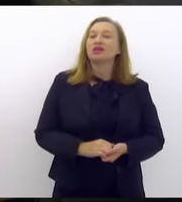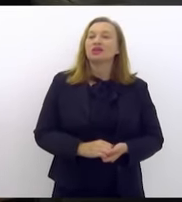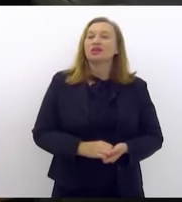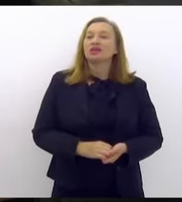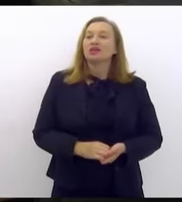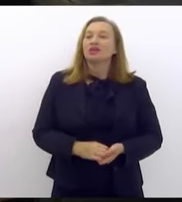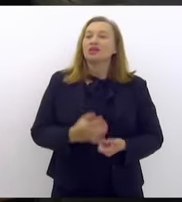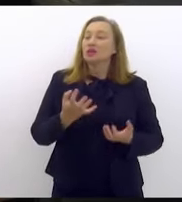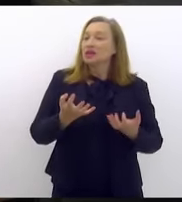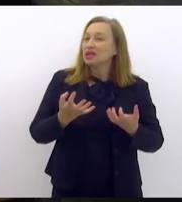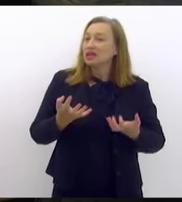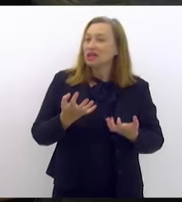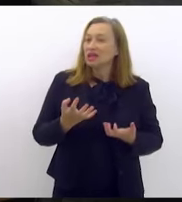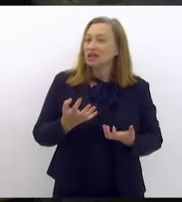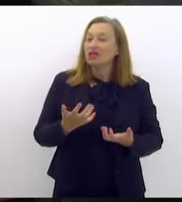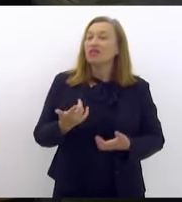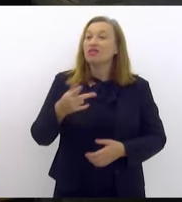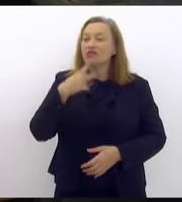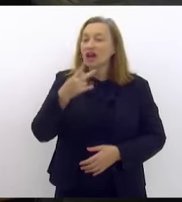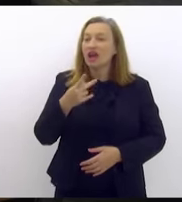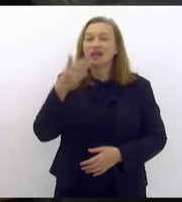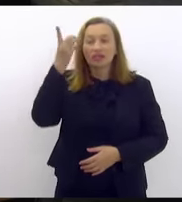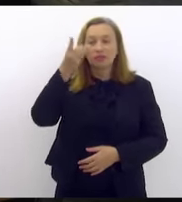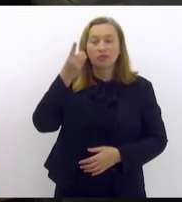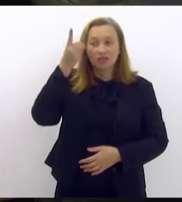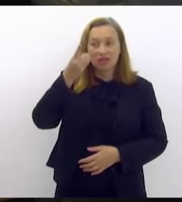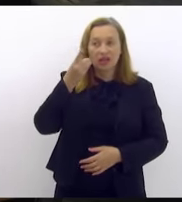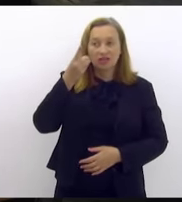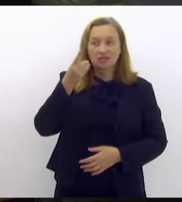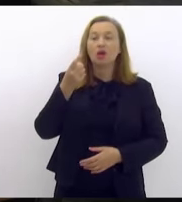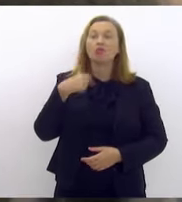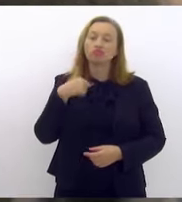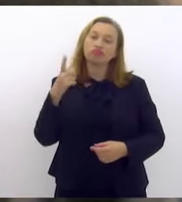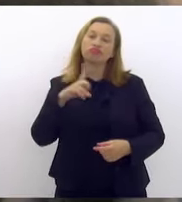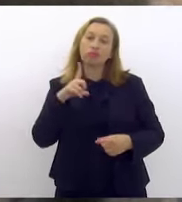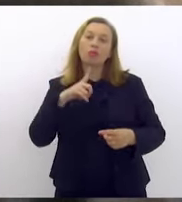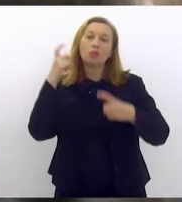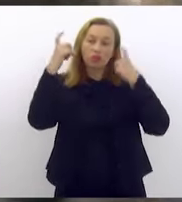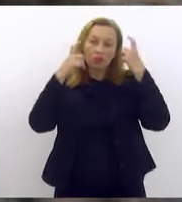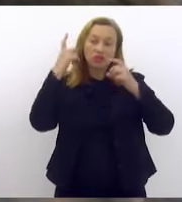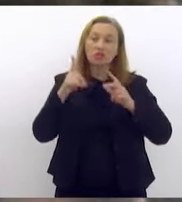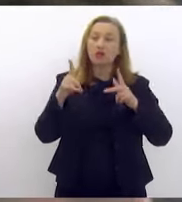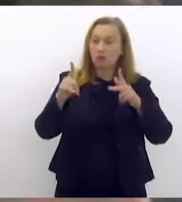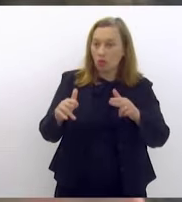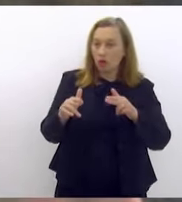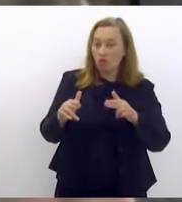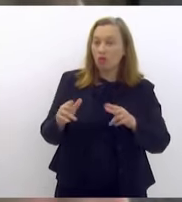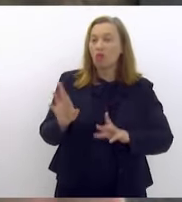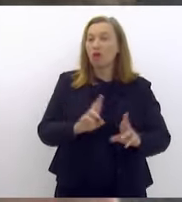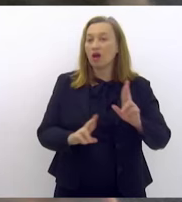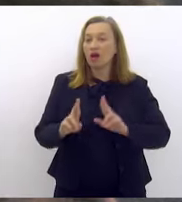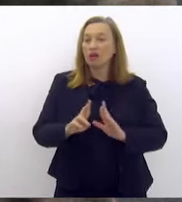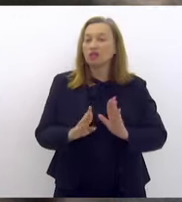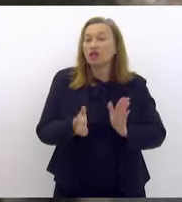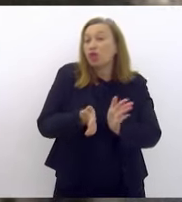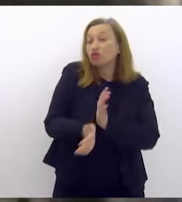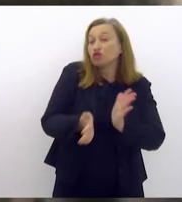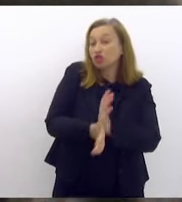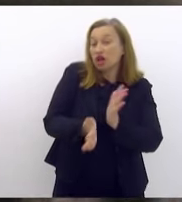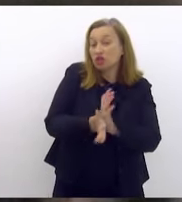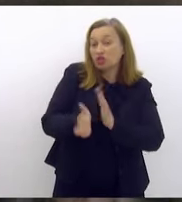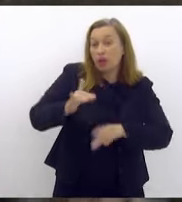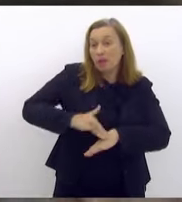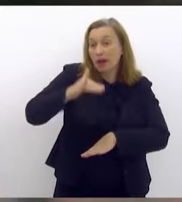E queria reafirmar, deputado, tenho a preocupação que Vossa Excelência tem em relação ao aumento de despesas.